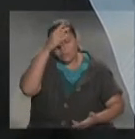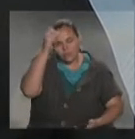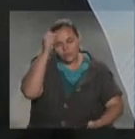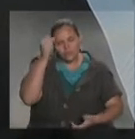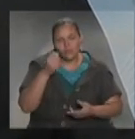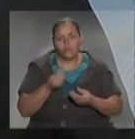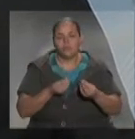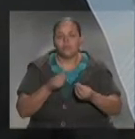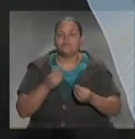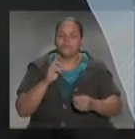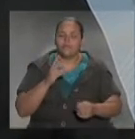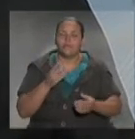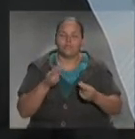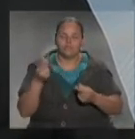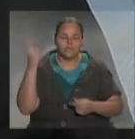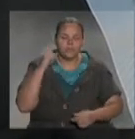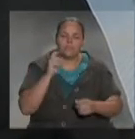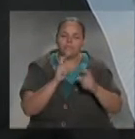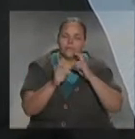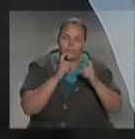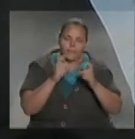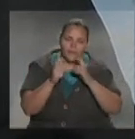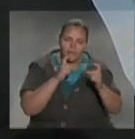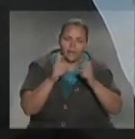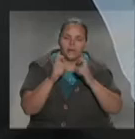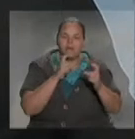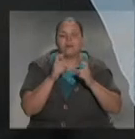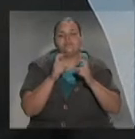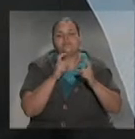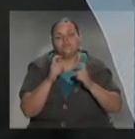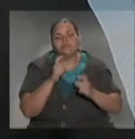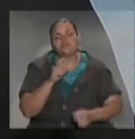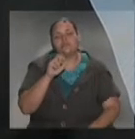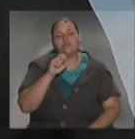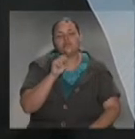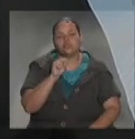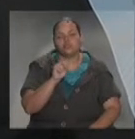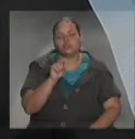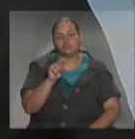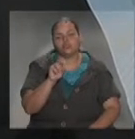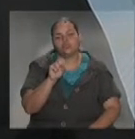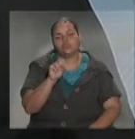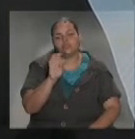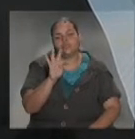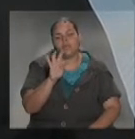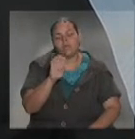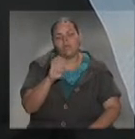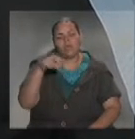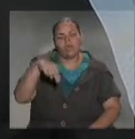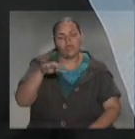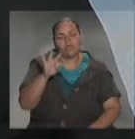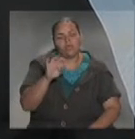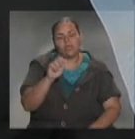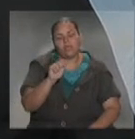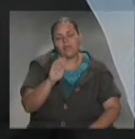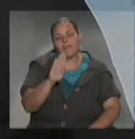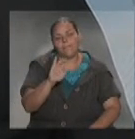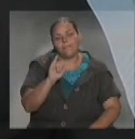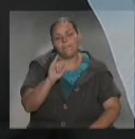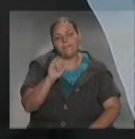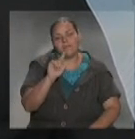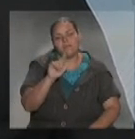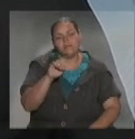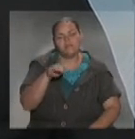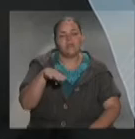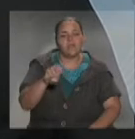tempo já se debate essas questões da adoção de critérios de sustentabilidade, mas a gente percebe que o